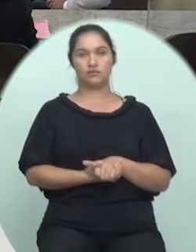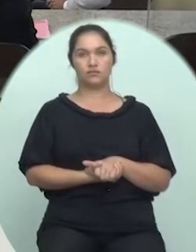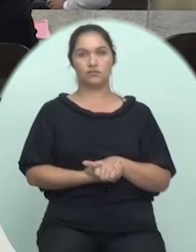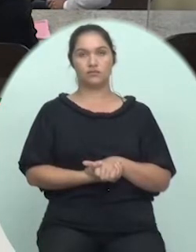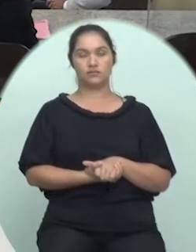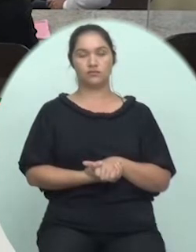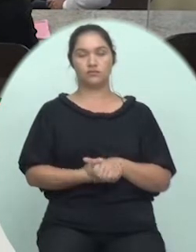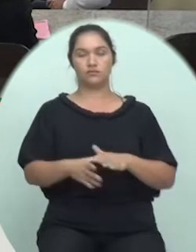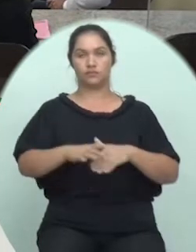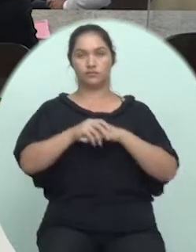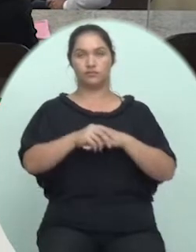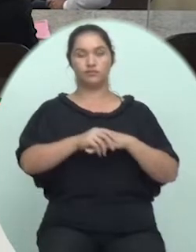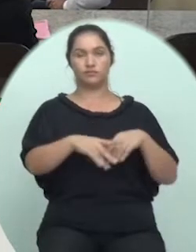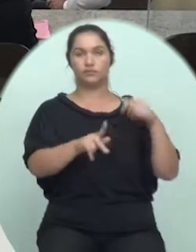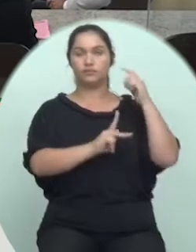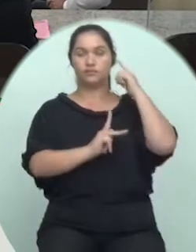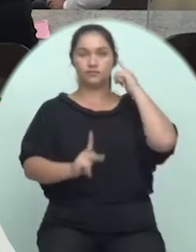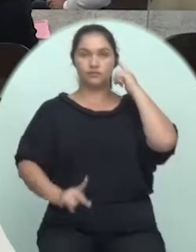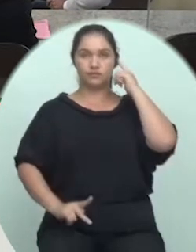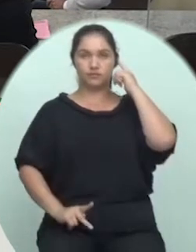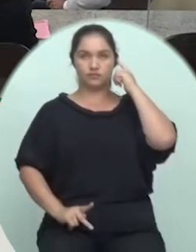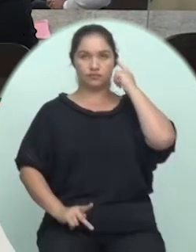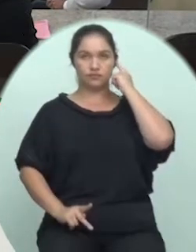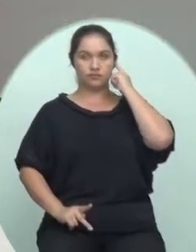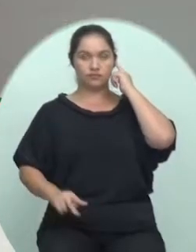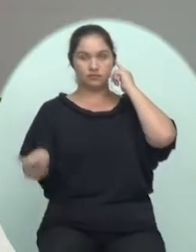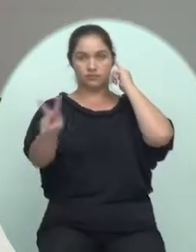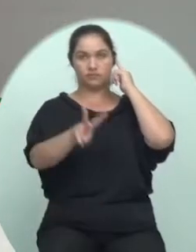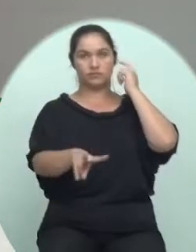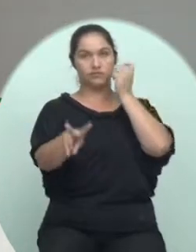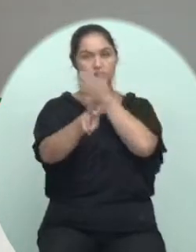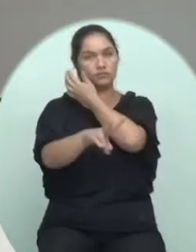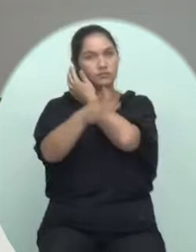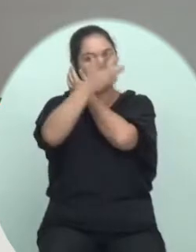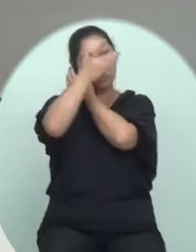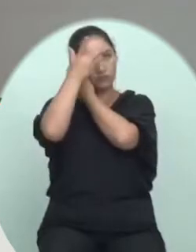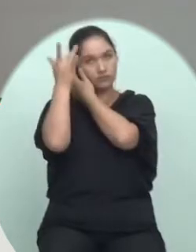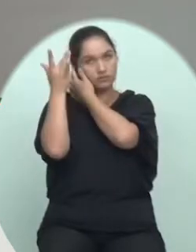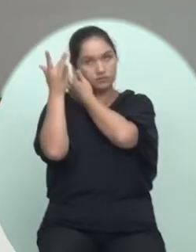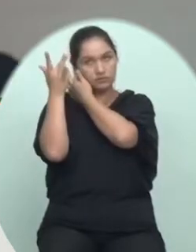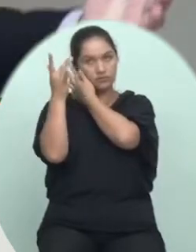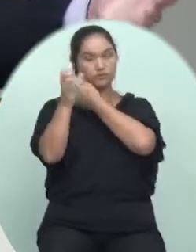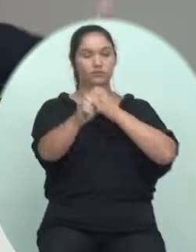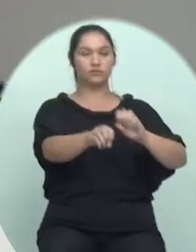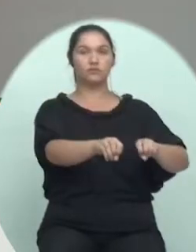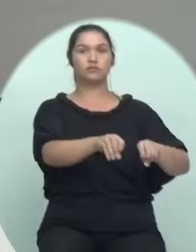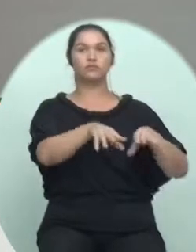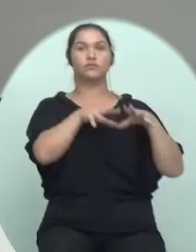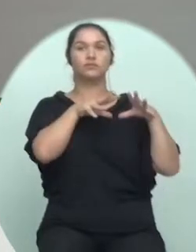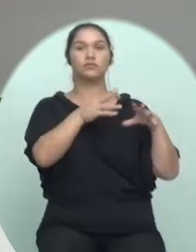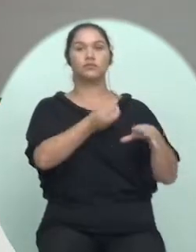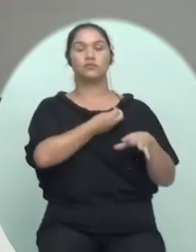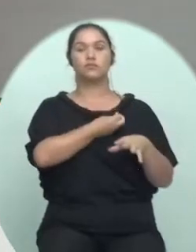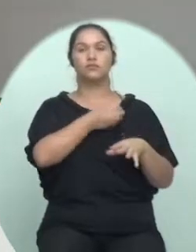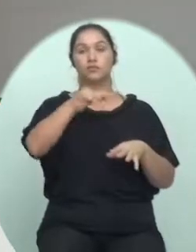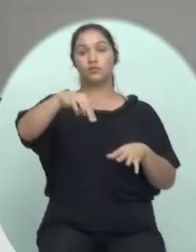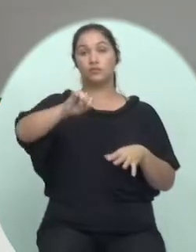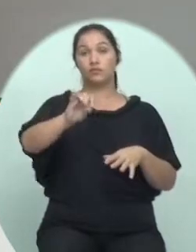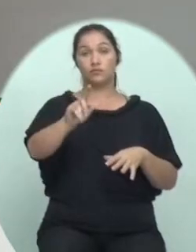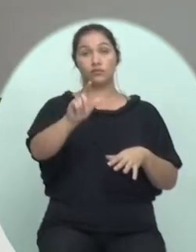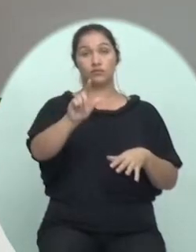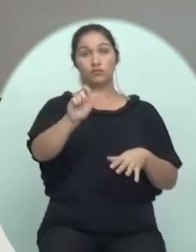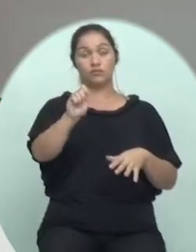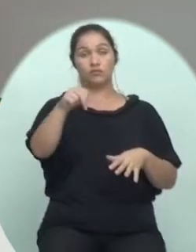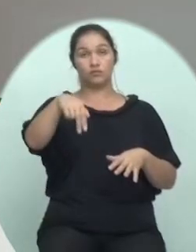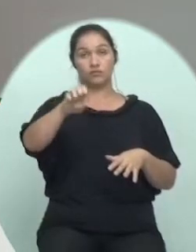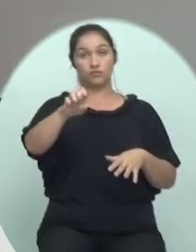Quero cumprimentar o senhor presidente, todos os vereadores, a todo o público presente, ser milanese, seja bem-vindo a esta casa, a todos vocês, a